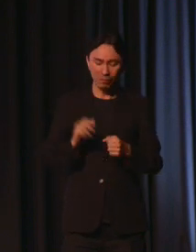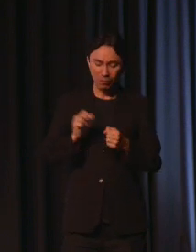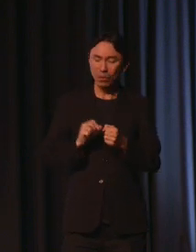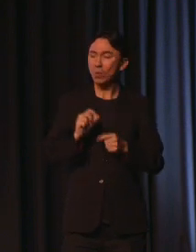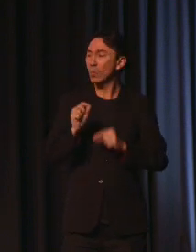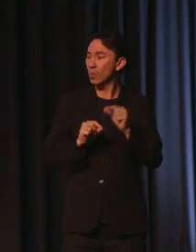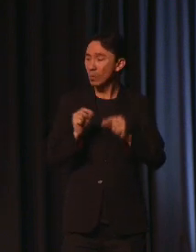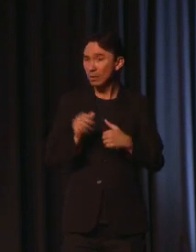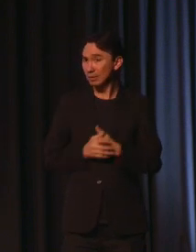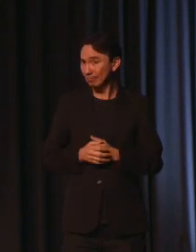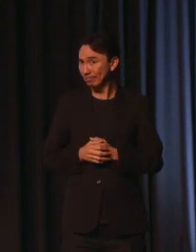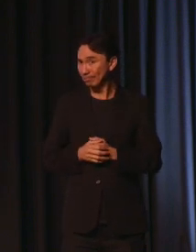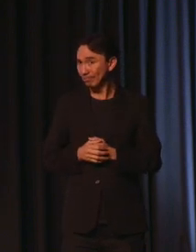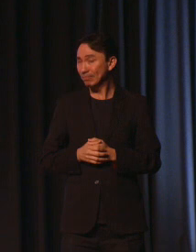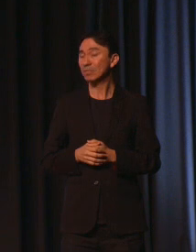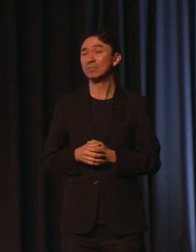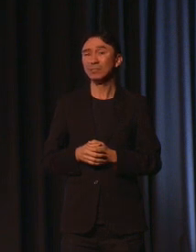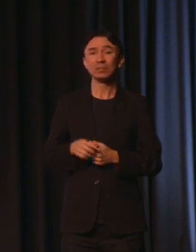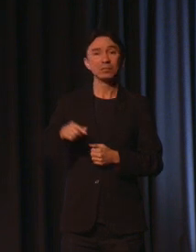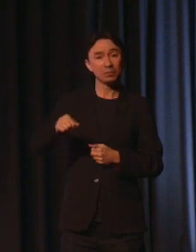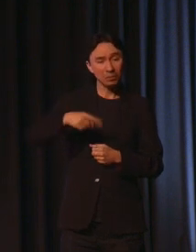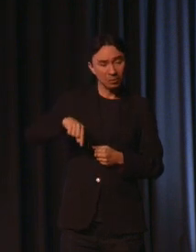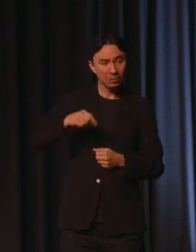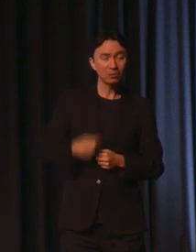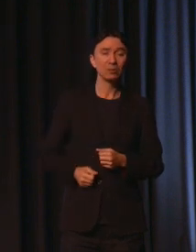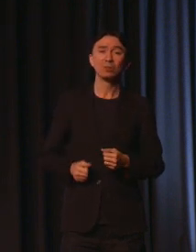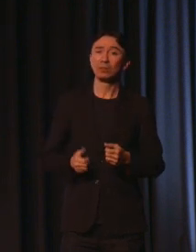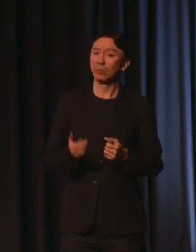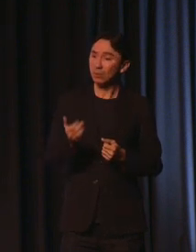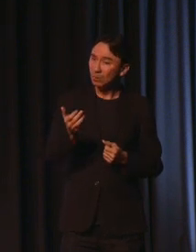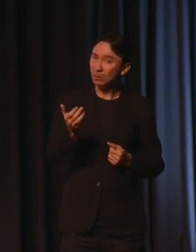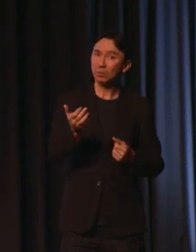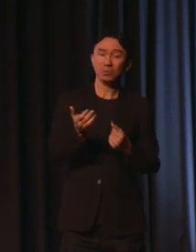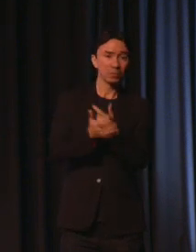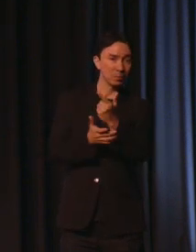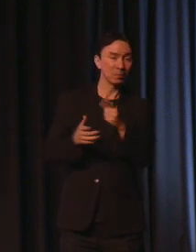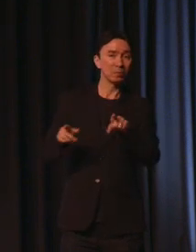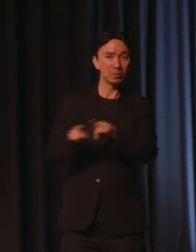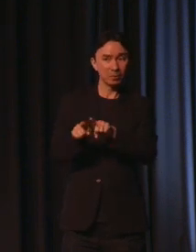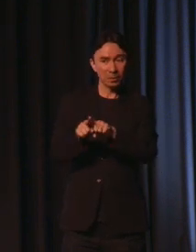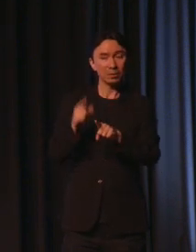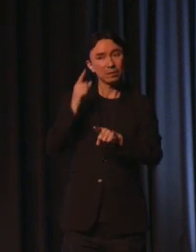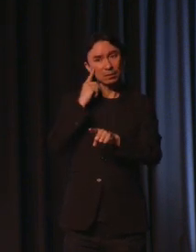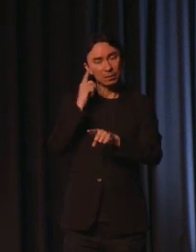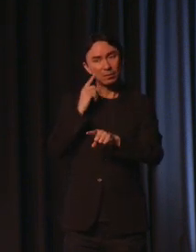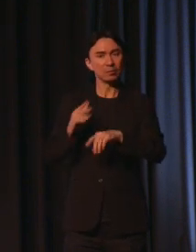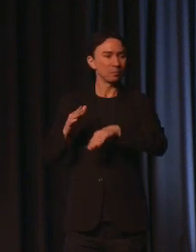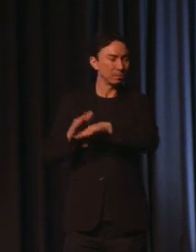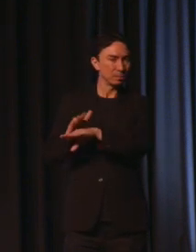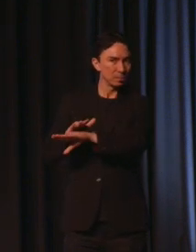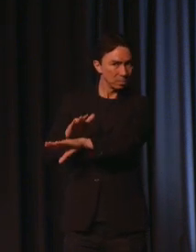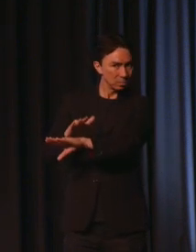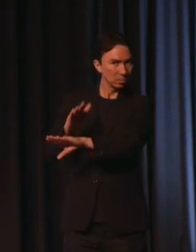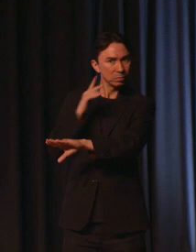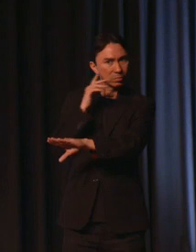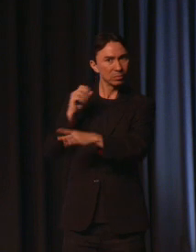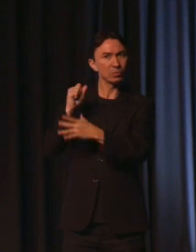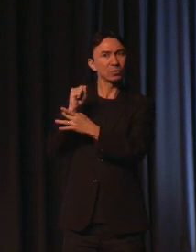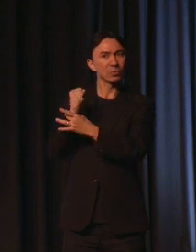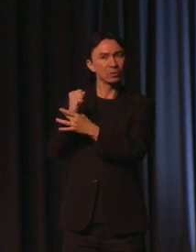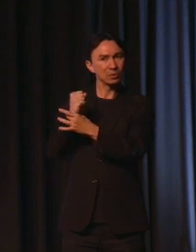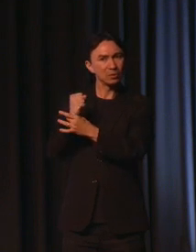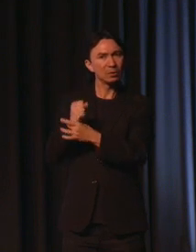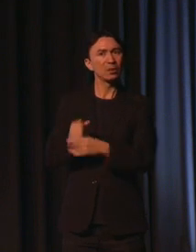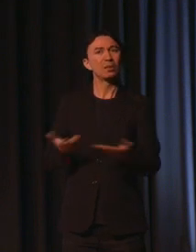compra com uma folga, que seriam os estoques de segurança também recomendados pelo TCU, então, para tentar